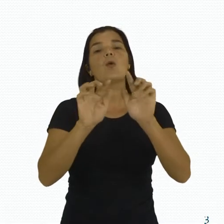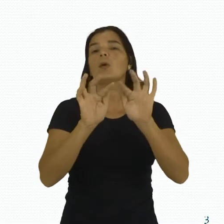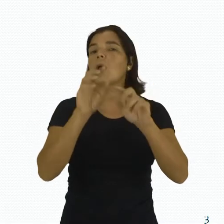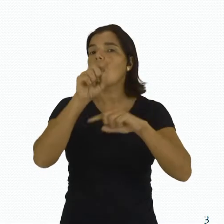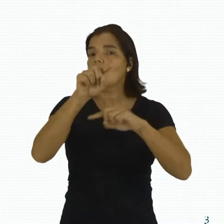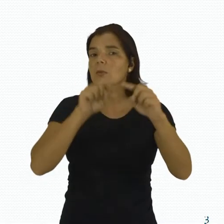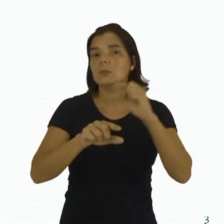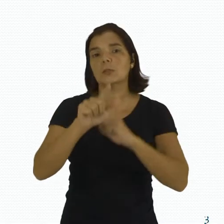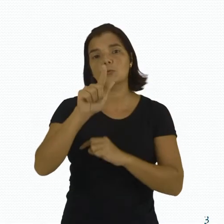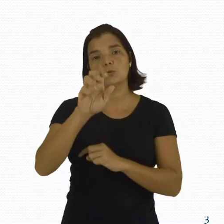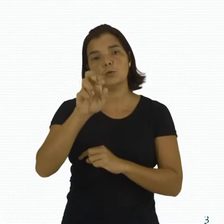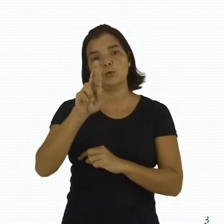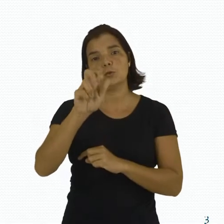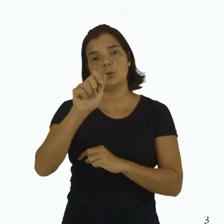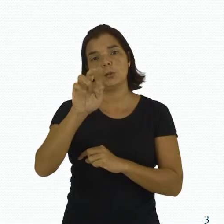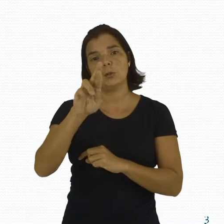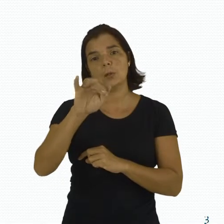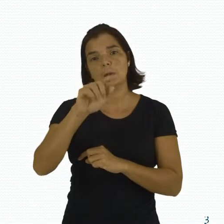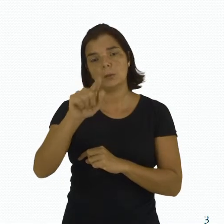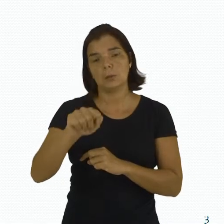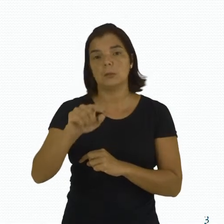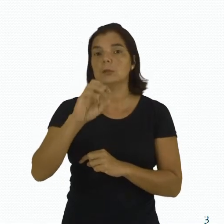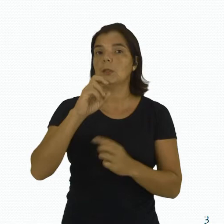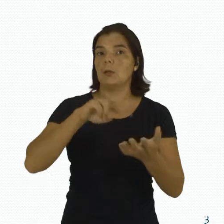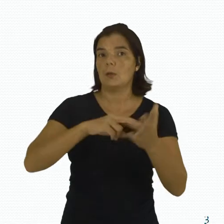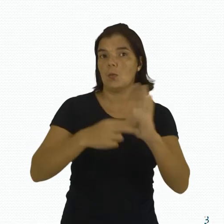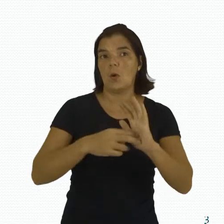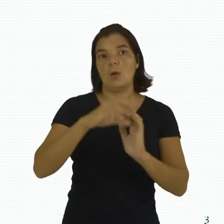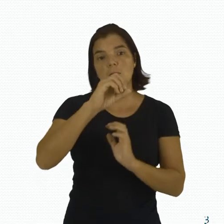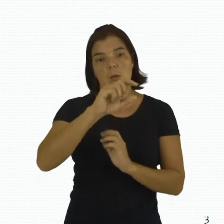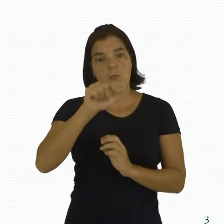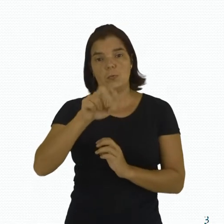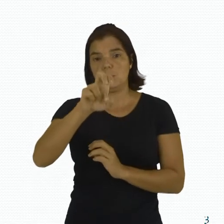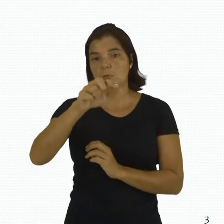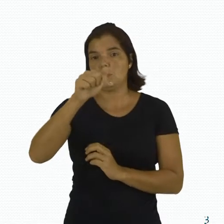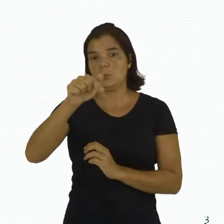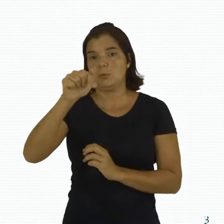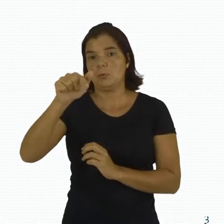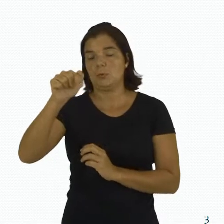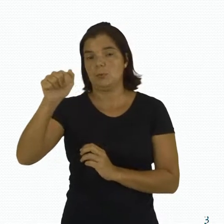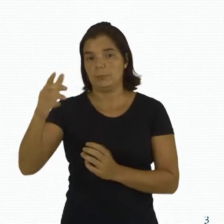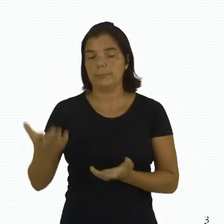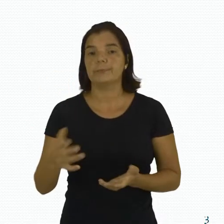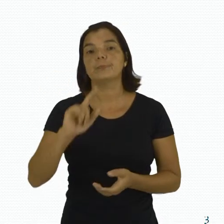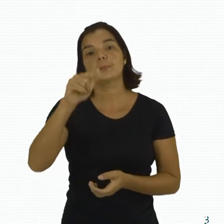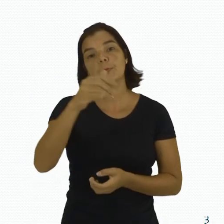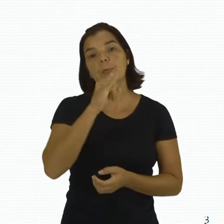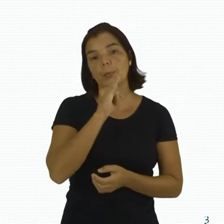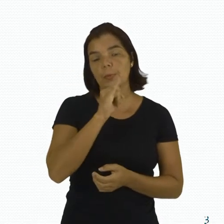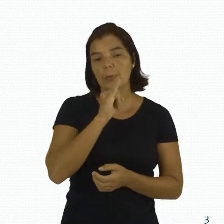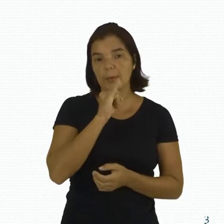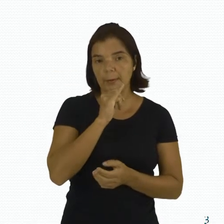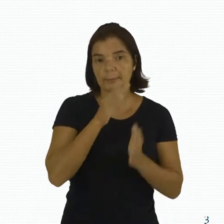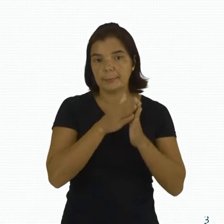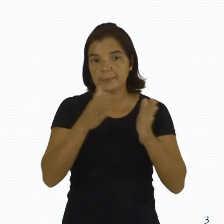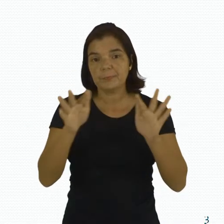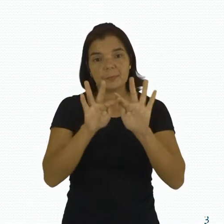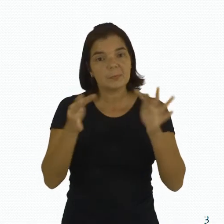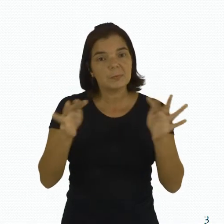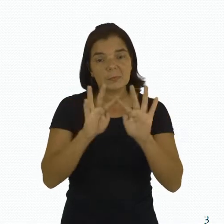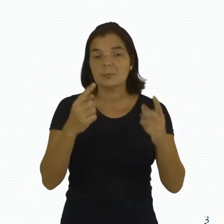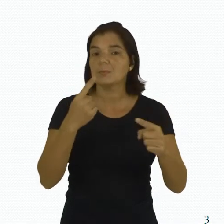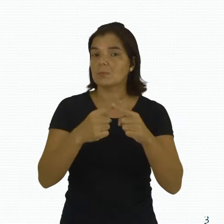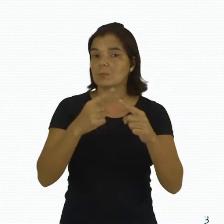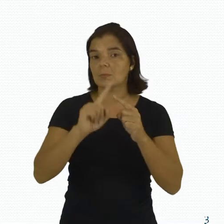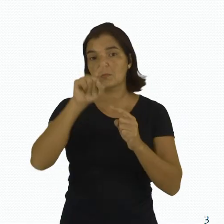periódica 0,5777 e assim por diante. Recapitulando da última aula, o último exemplo aí, ó, é uma dízima periódica simples, porque